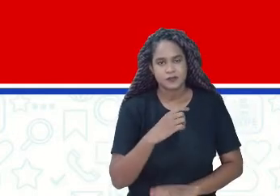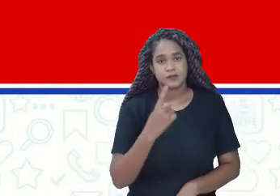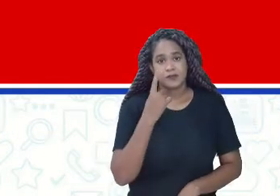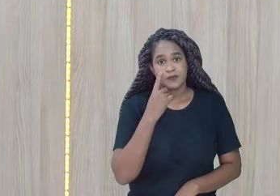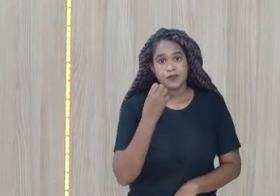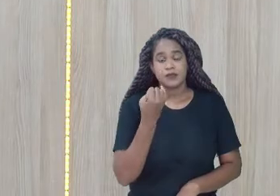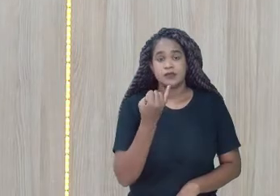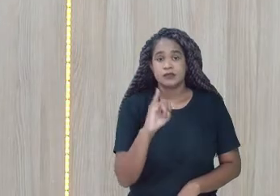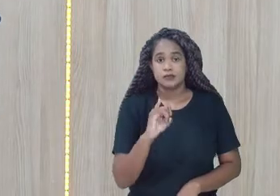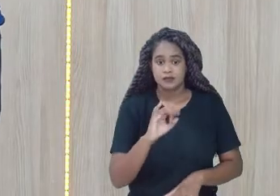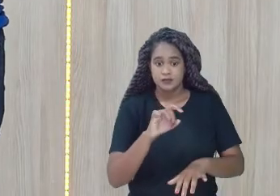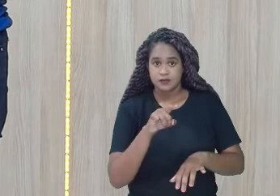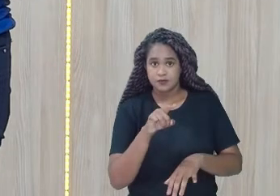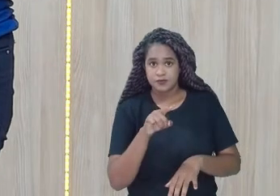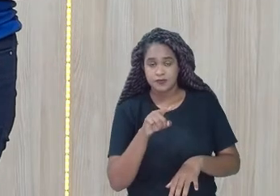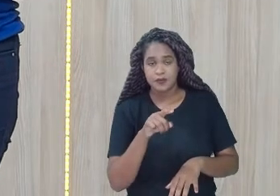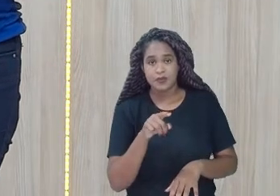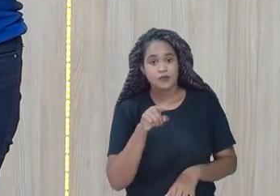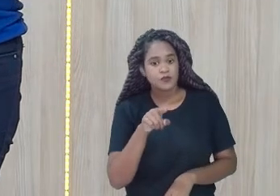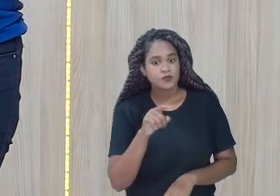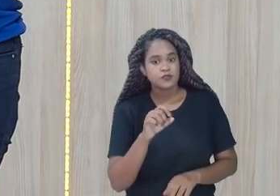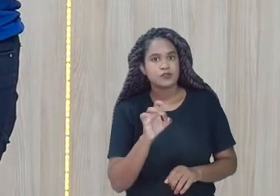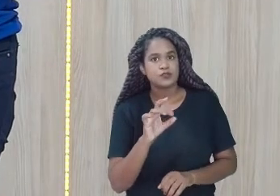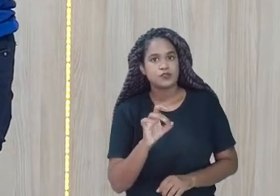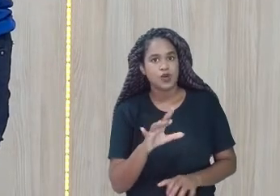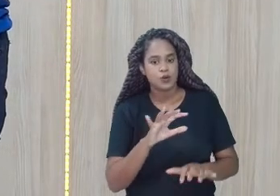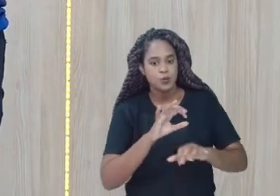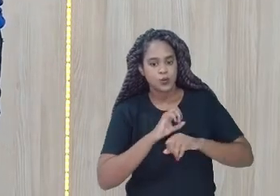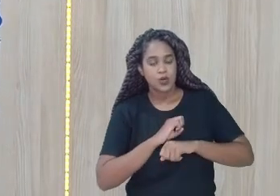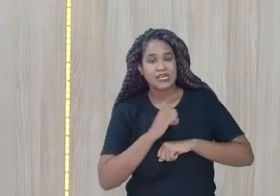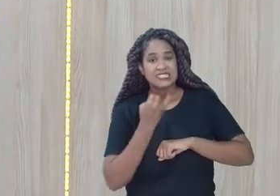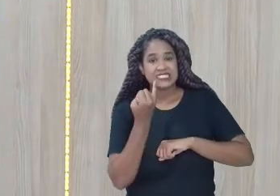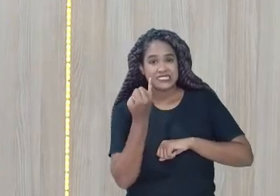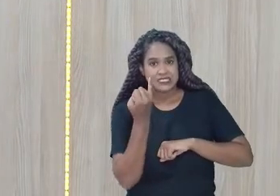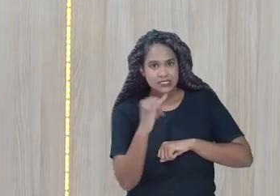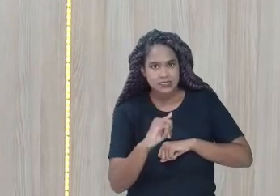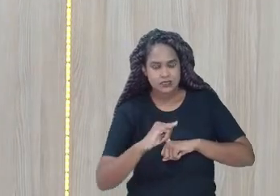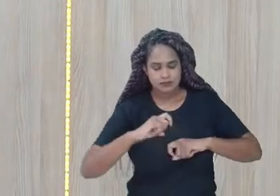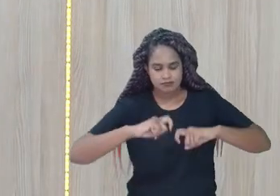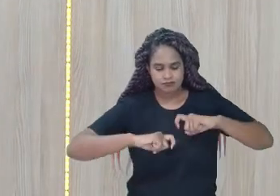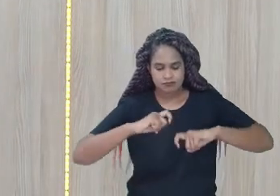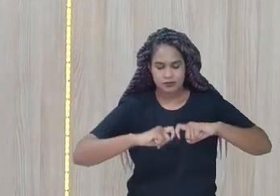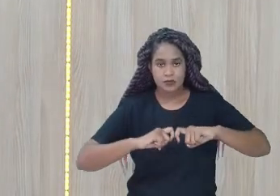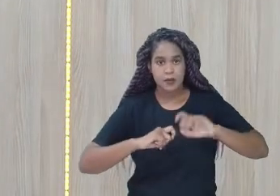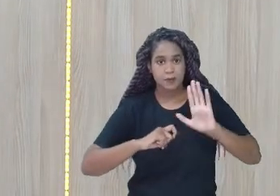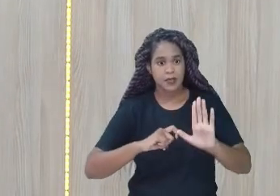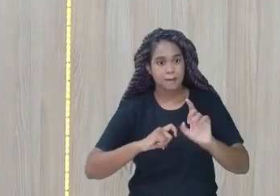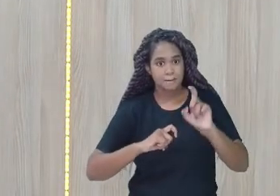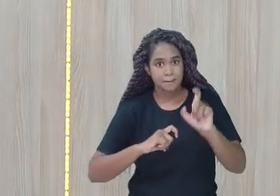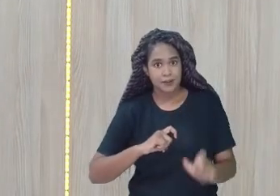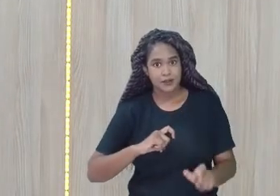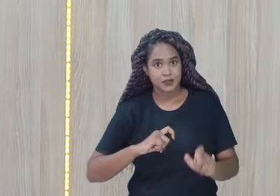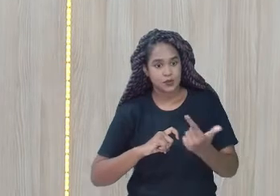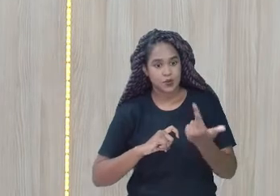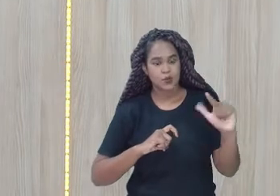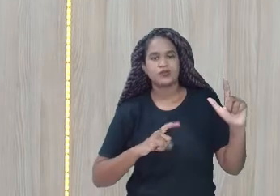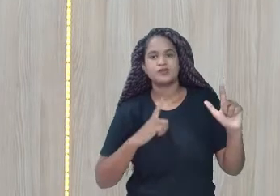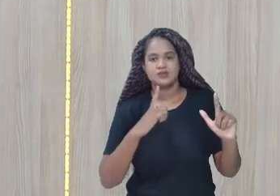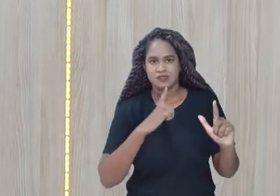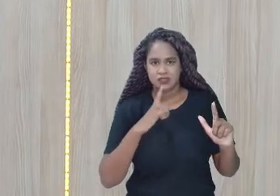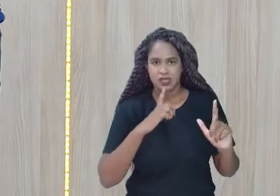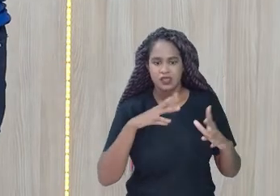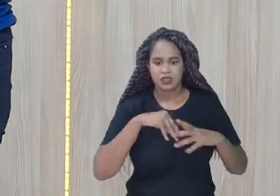tem uma relação sexual com uma pessoa que seja portadora do vírus HIV. Então, ele